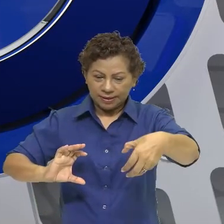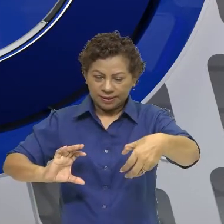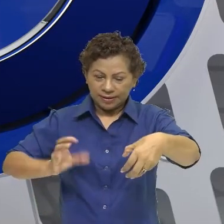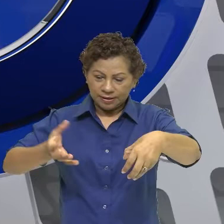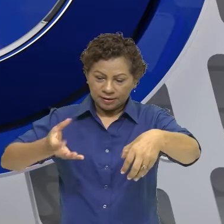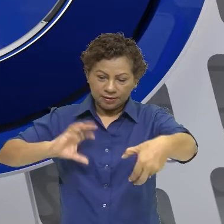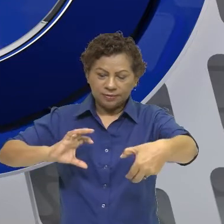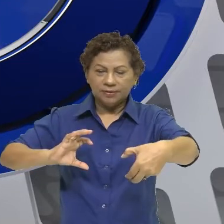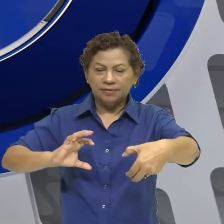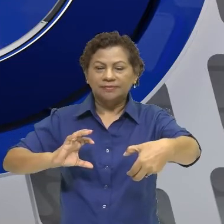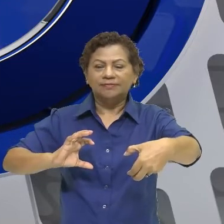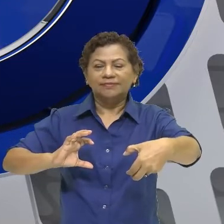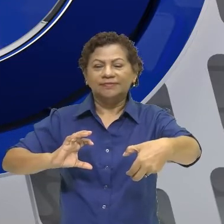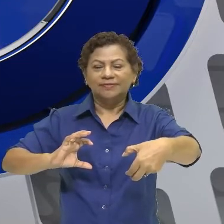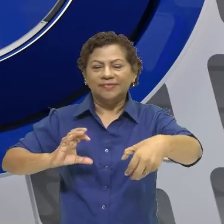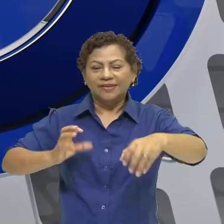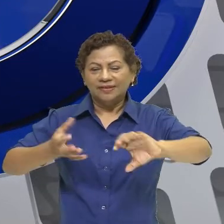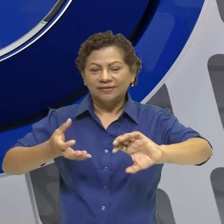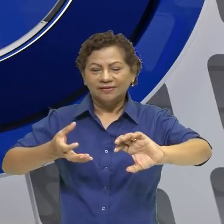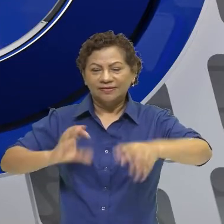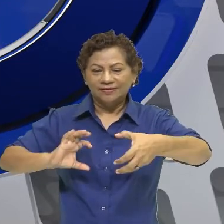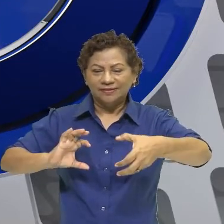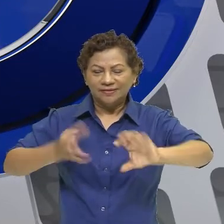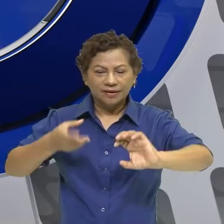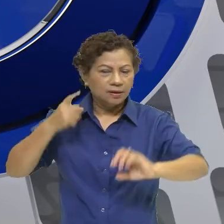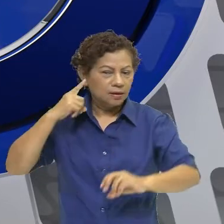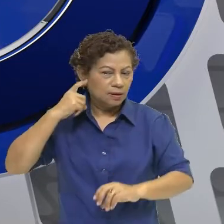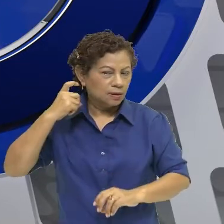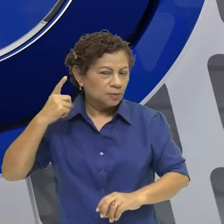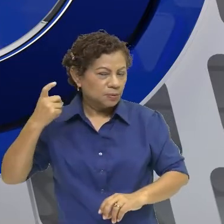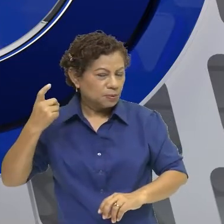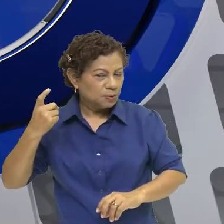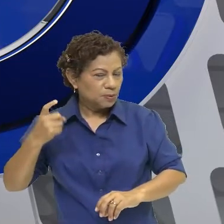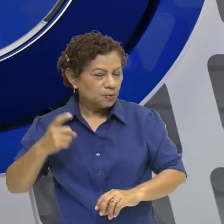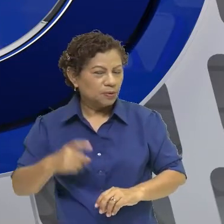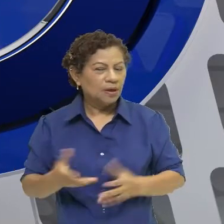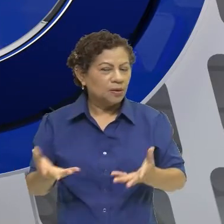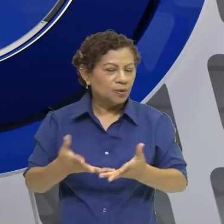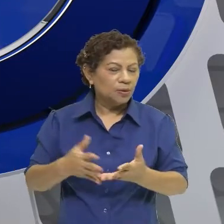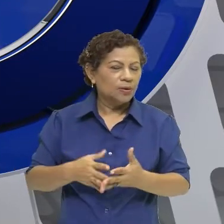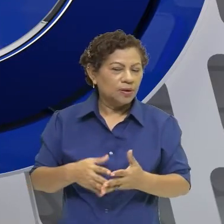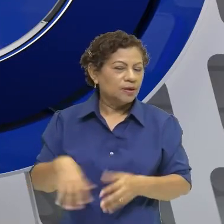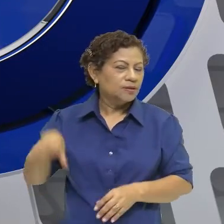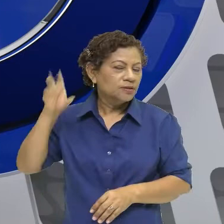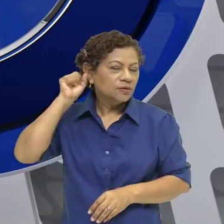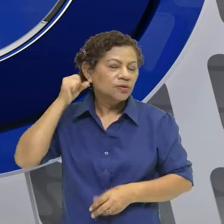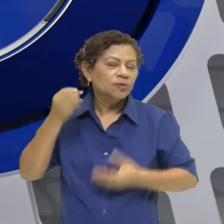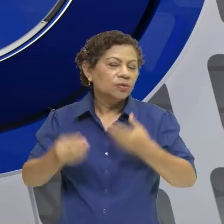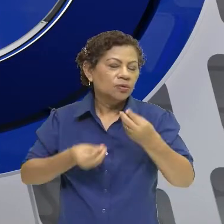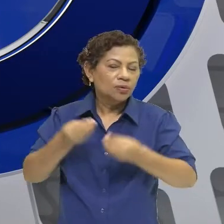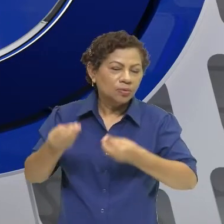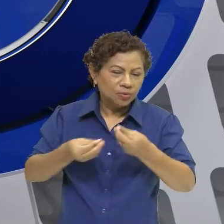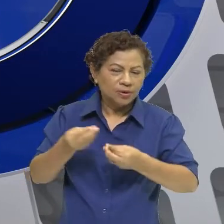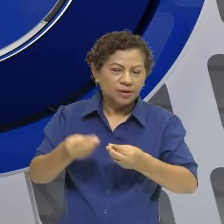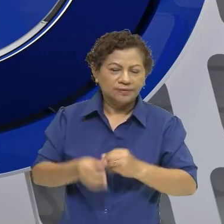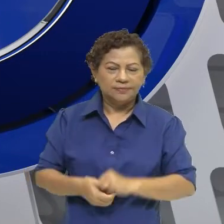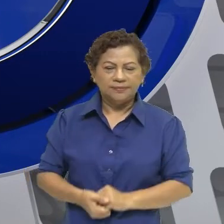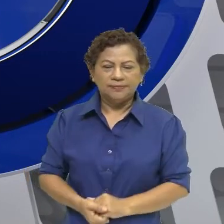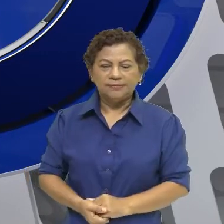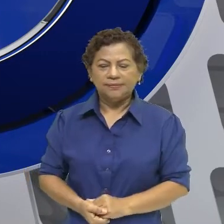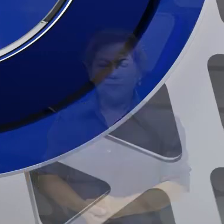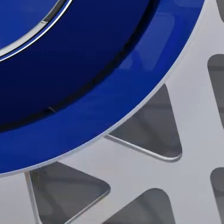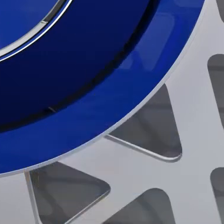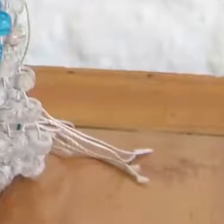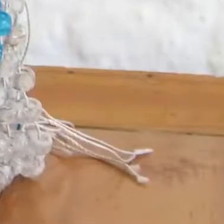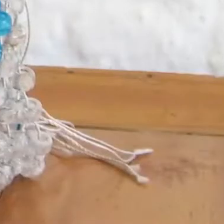e aí a redinha para a esquerda, e eles fazem o som. A gente vai escutar um pouquinho agora como é o som do afoxé.